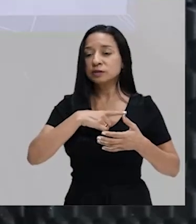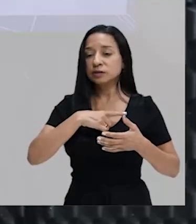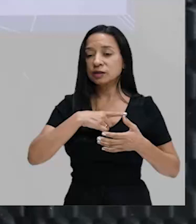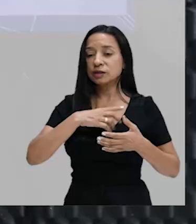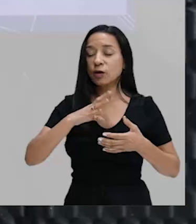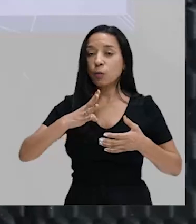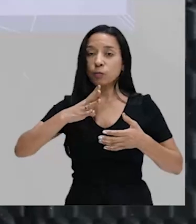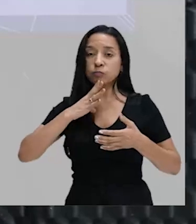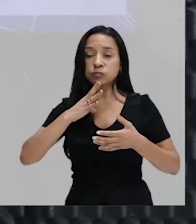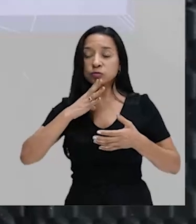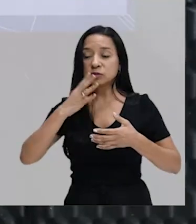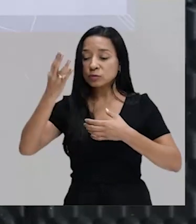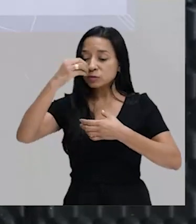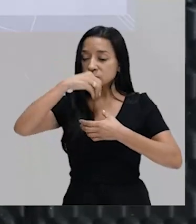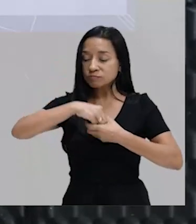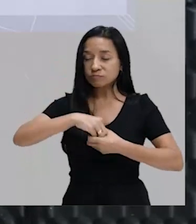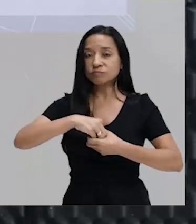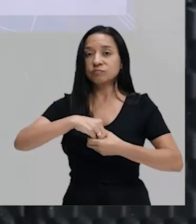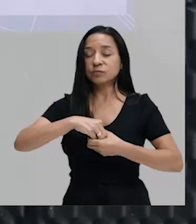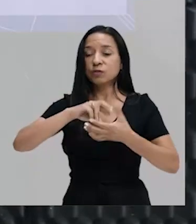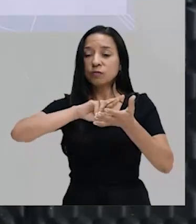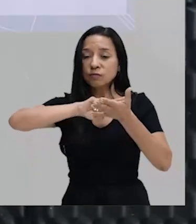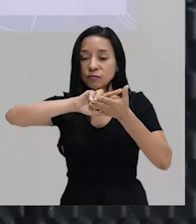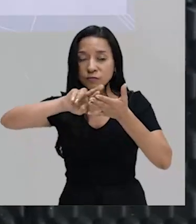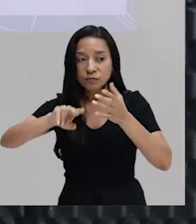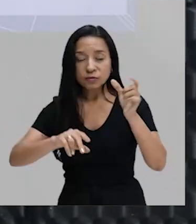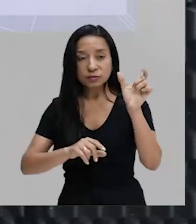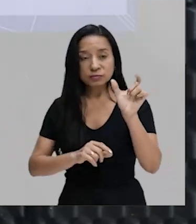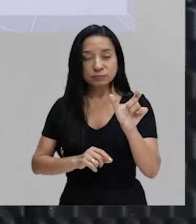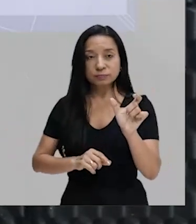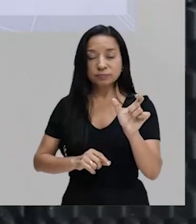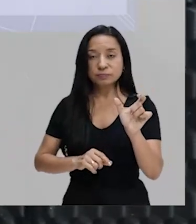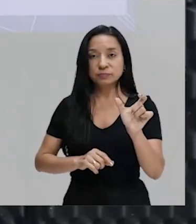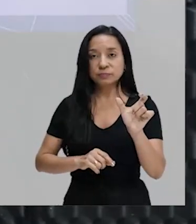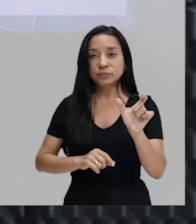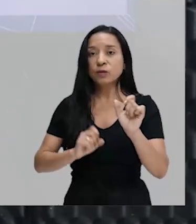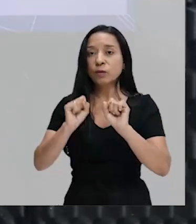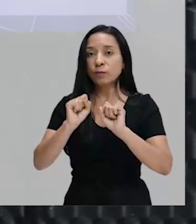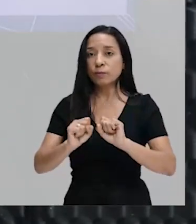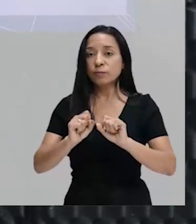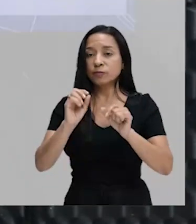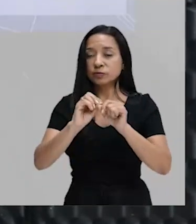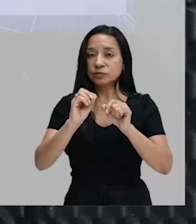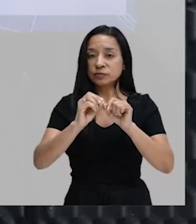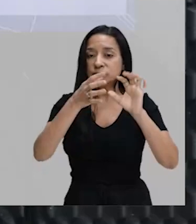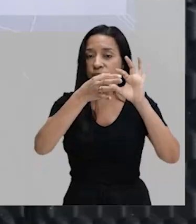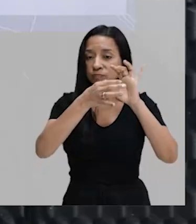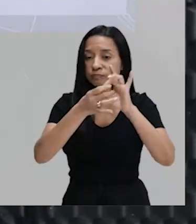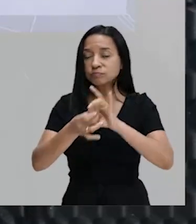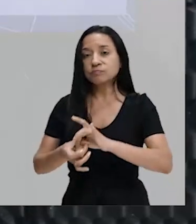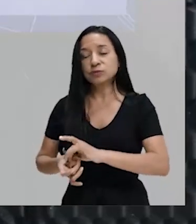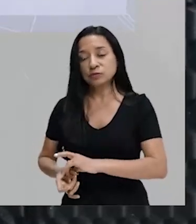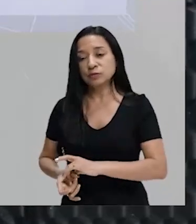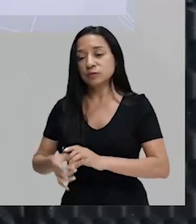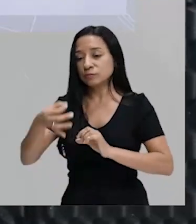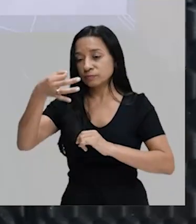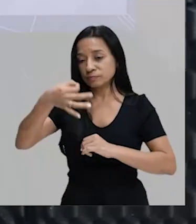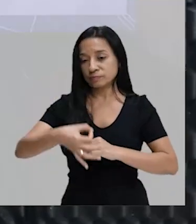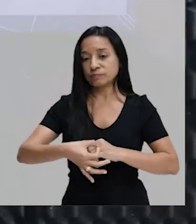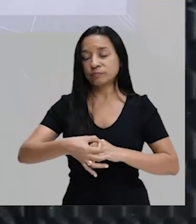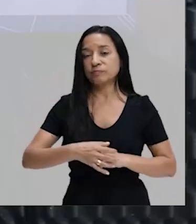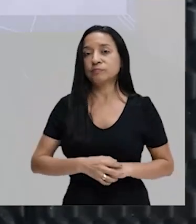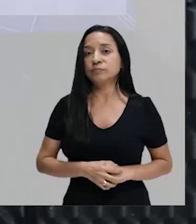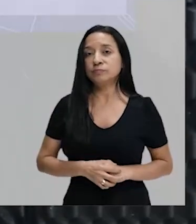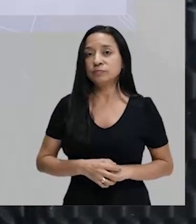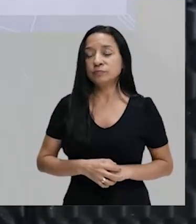bagagem várias palavras para que você possa fazer uma contextualização mais correta,